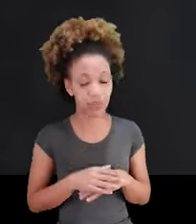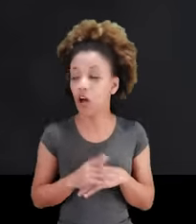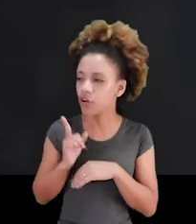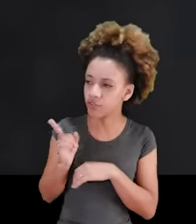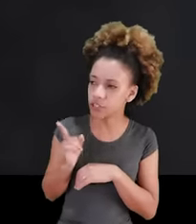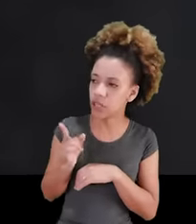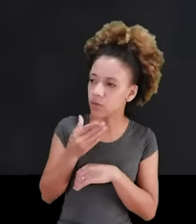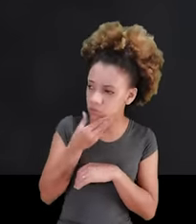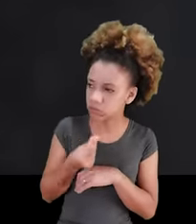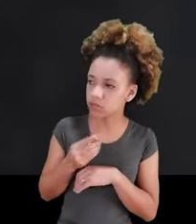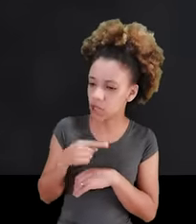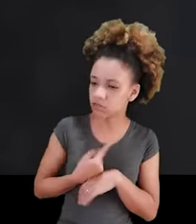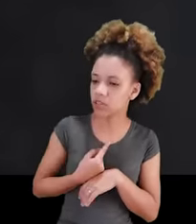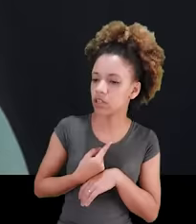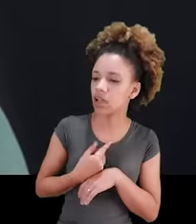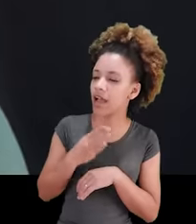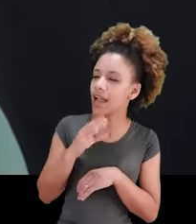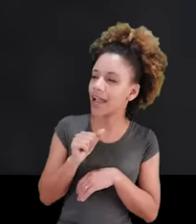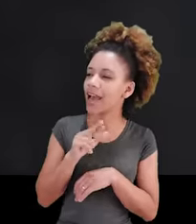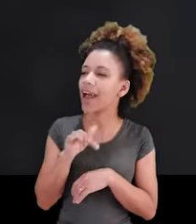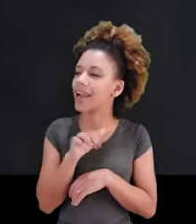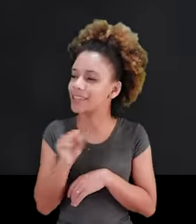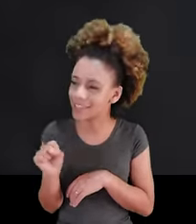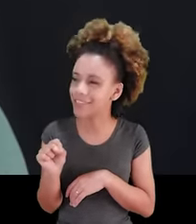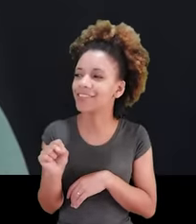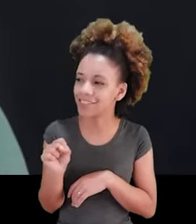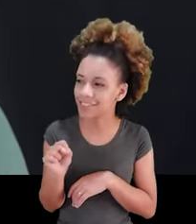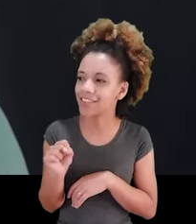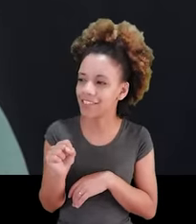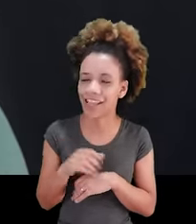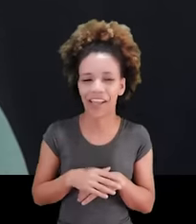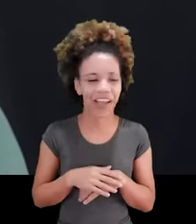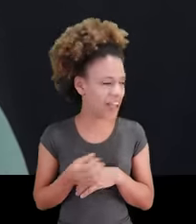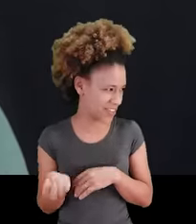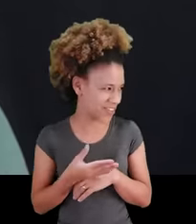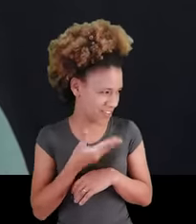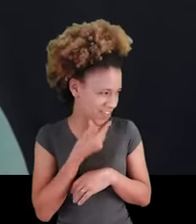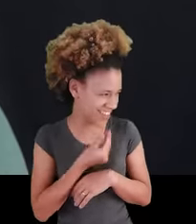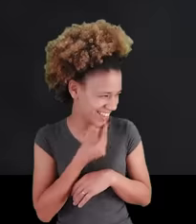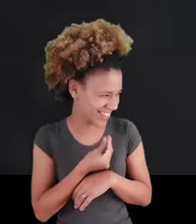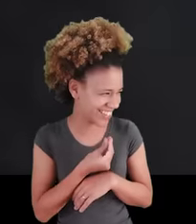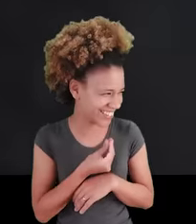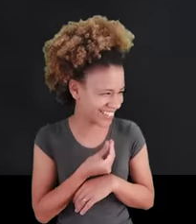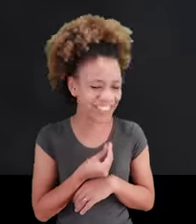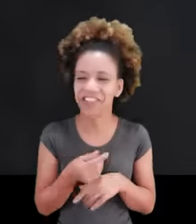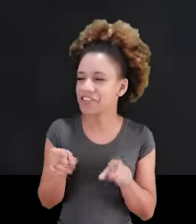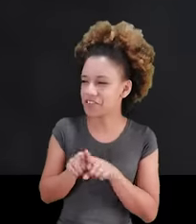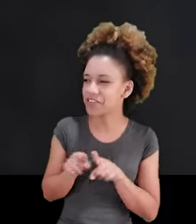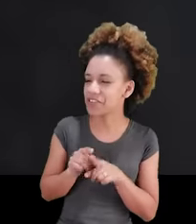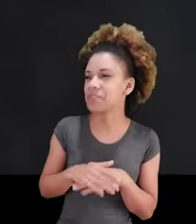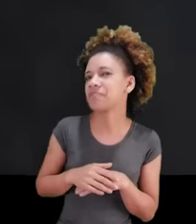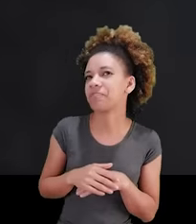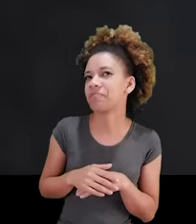gajo, como nós dizemos em Portugal, do caraças. Conhece essa expressão? És do caraças. É o novo caralho. Tu, sim. Tu és um gajo